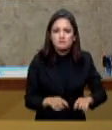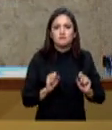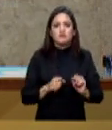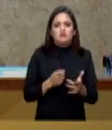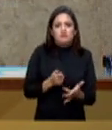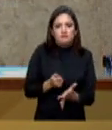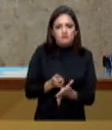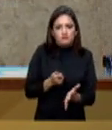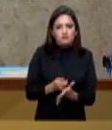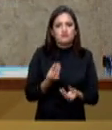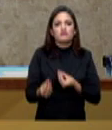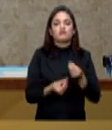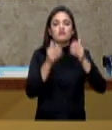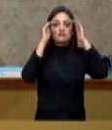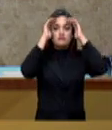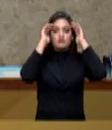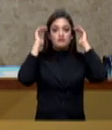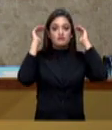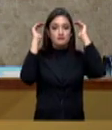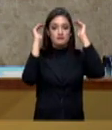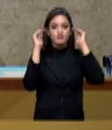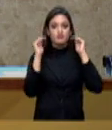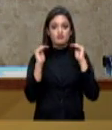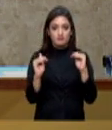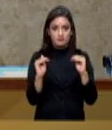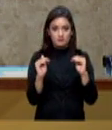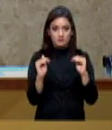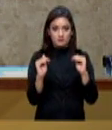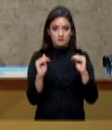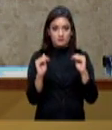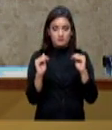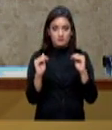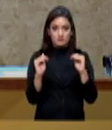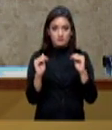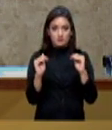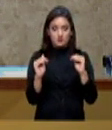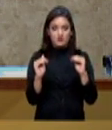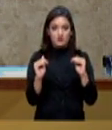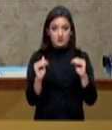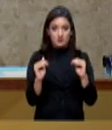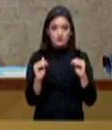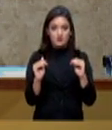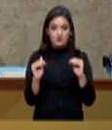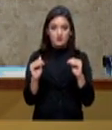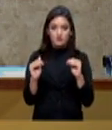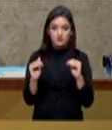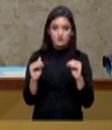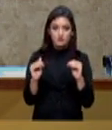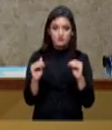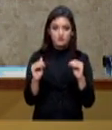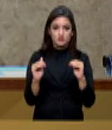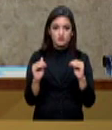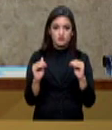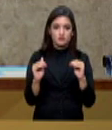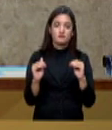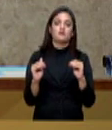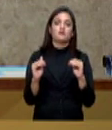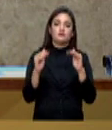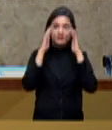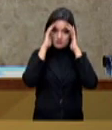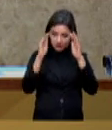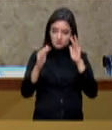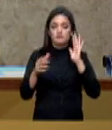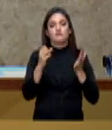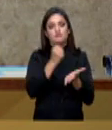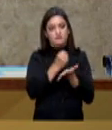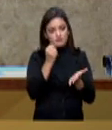exigir o cumprimento o mesmo é que o município terá capacidade de exigir o cumprimento das